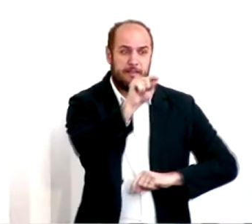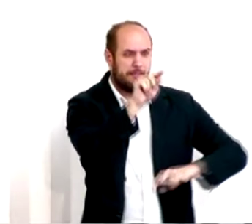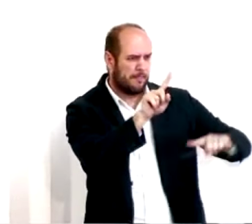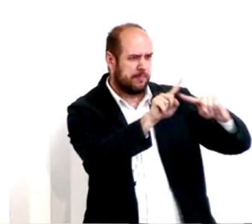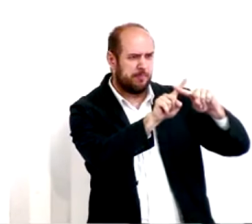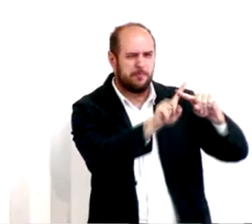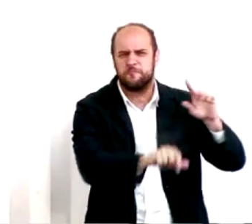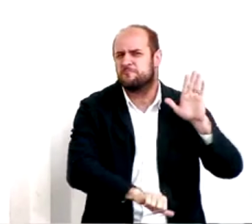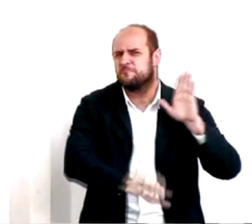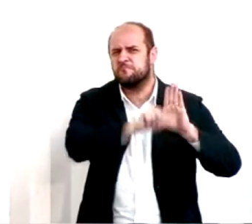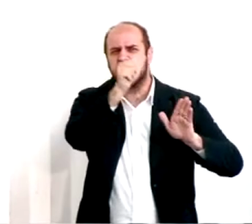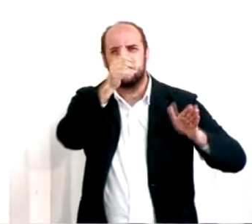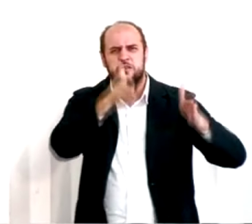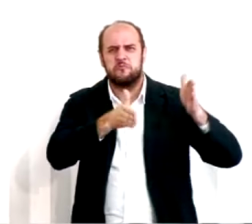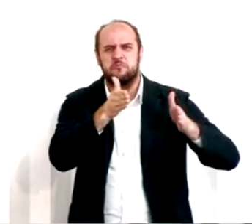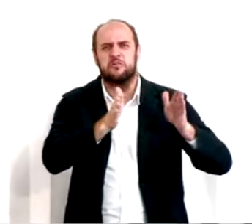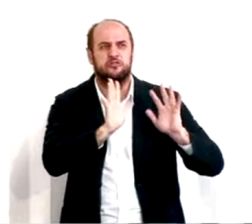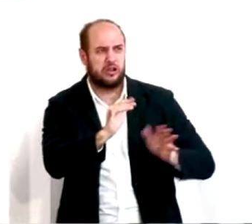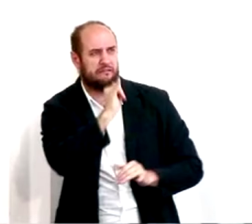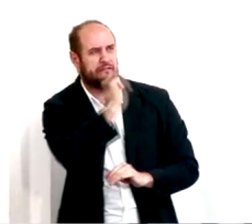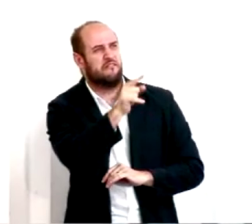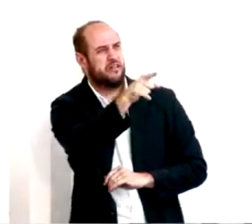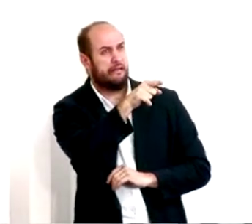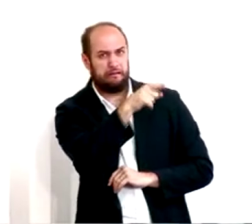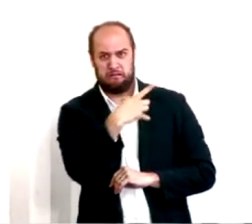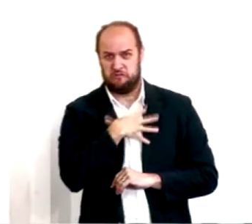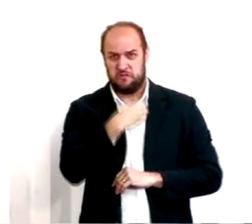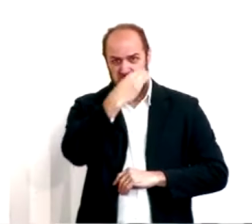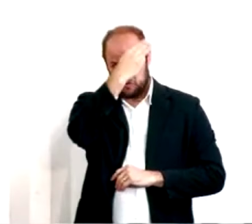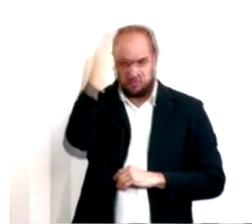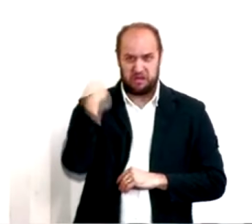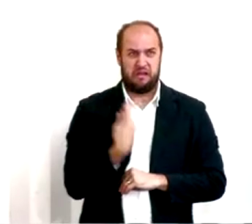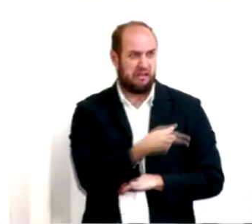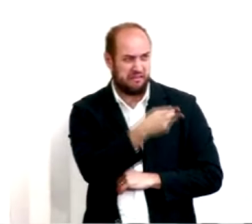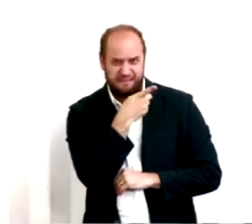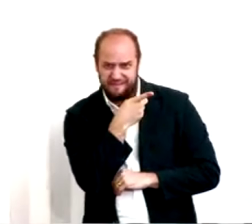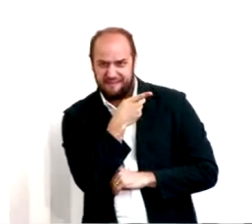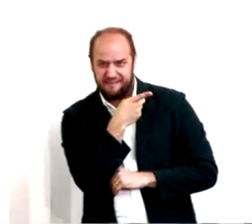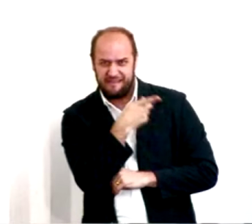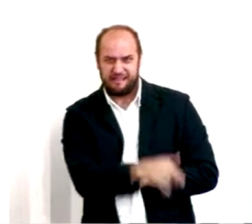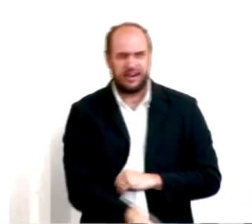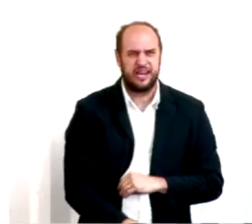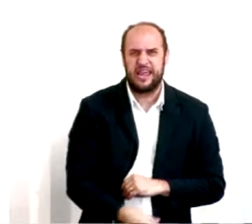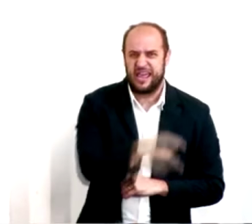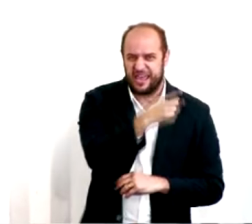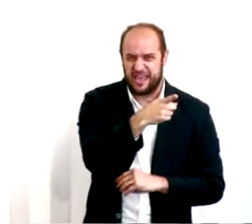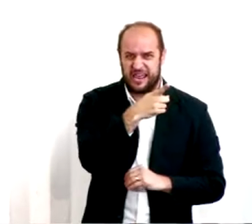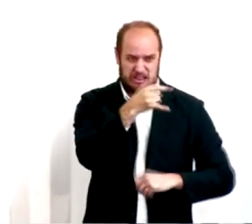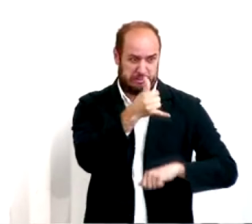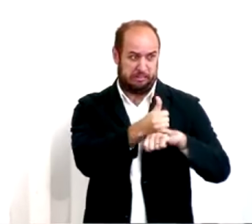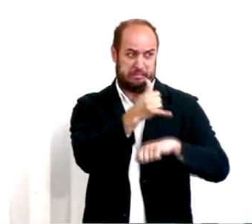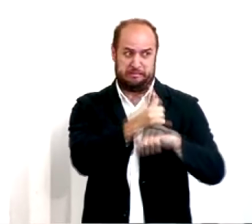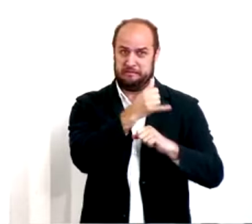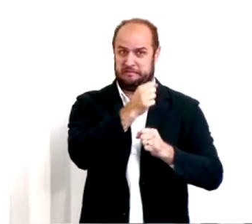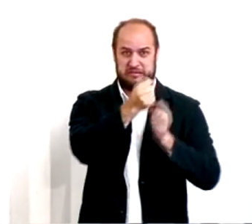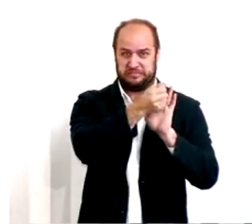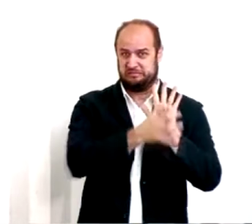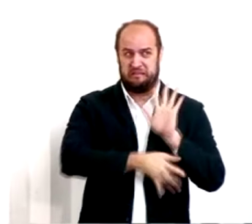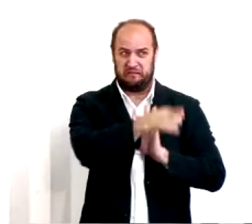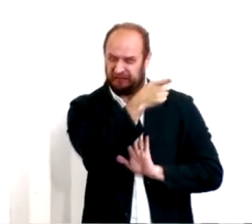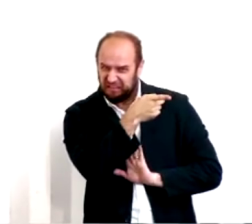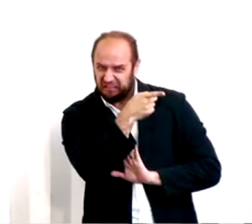Momento Desde o Primeiro Momento dizia eu não é ele o filho de José o filho de Maria quer ser ele como são os nossos grandes líderes do sinédrio